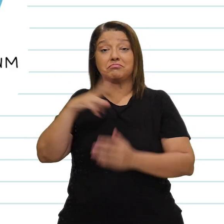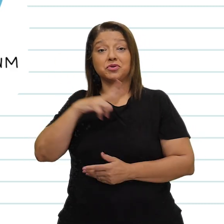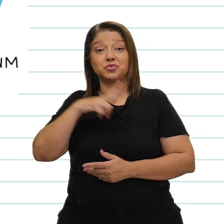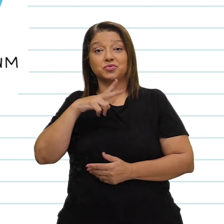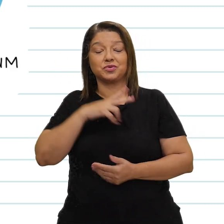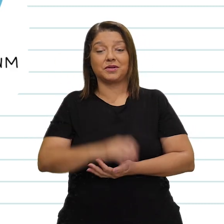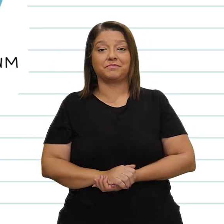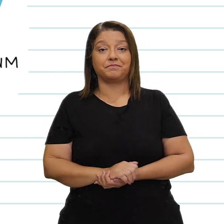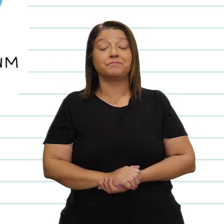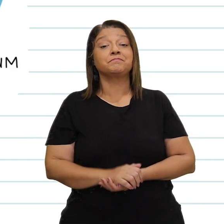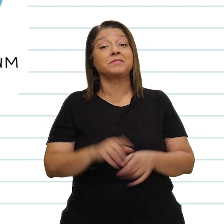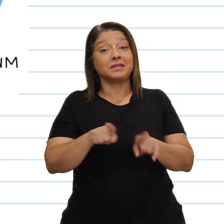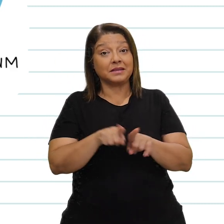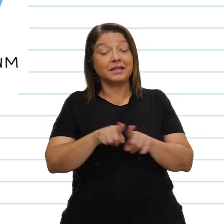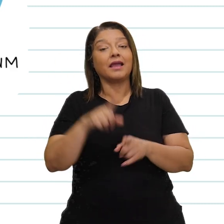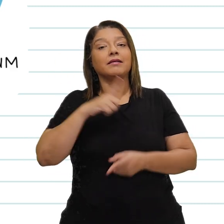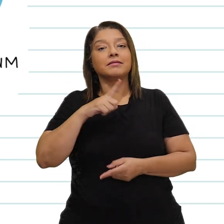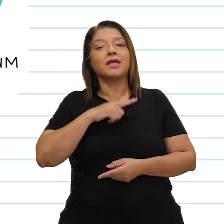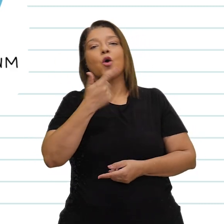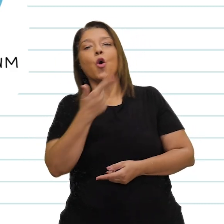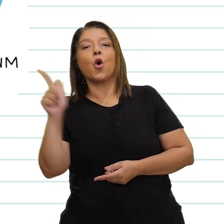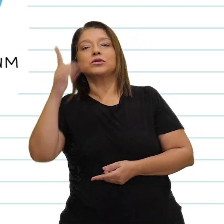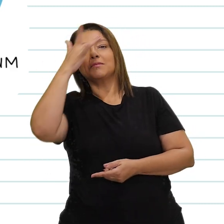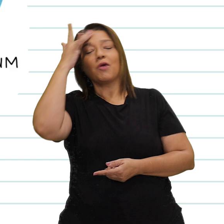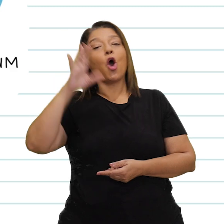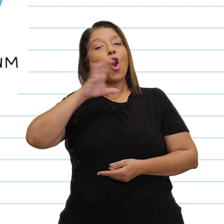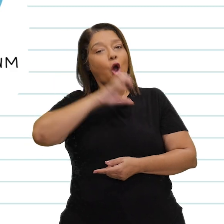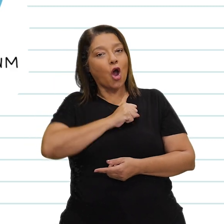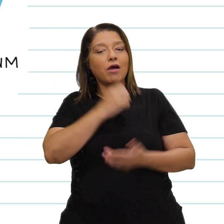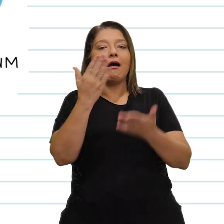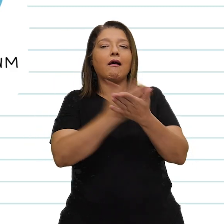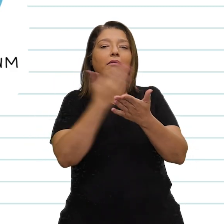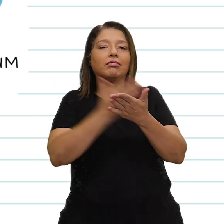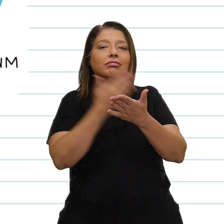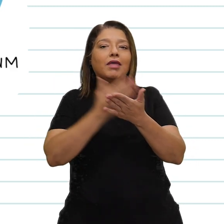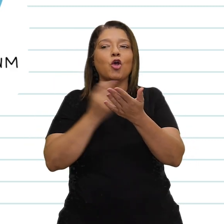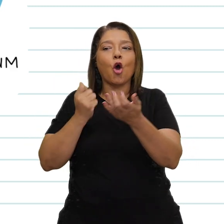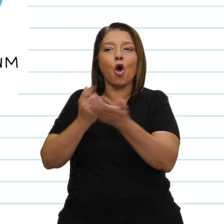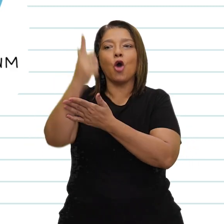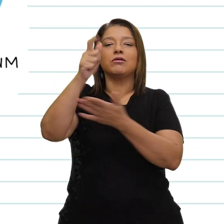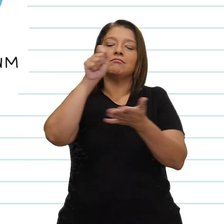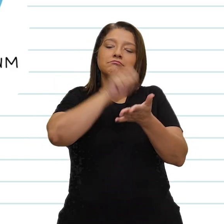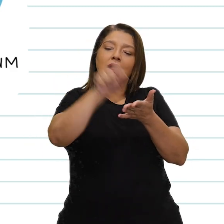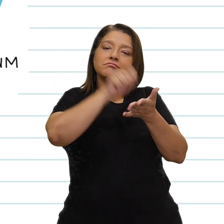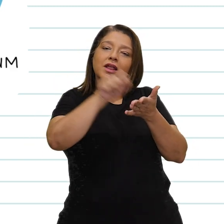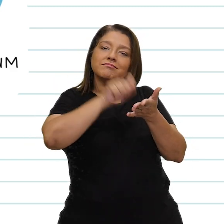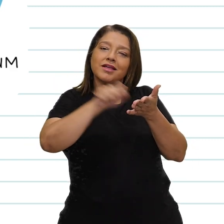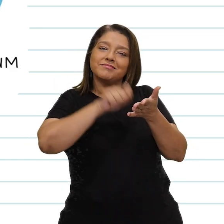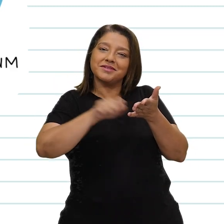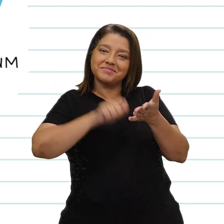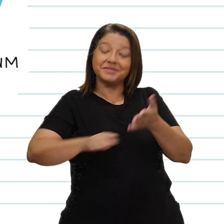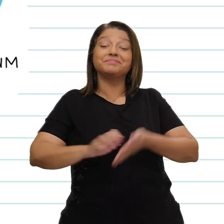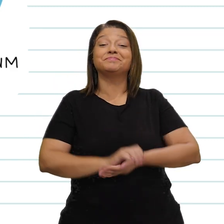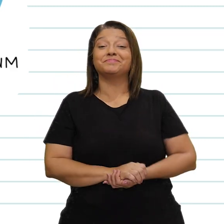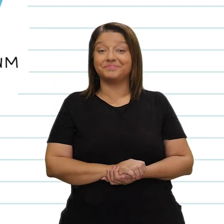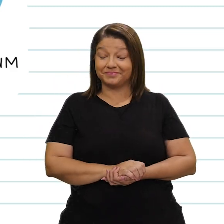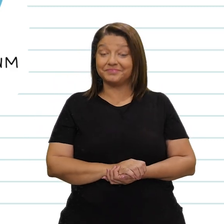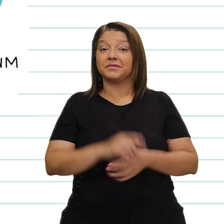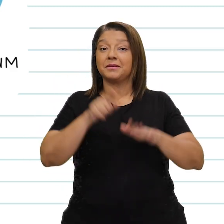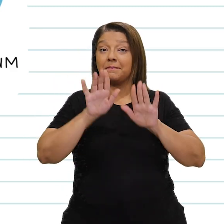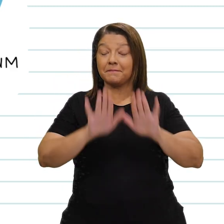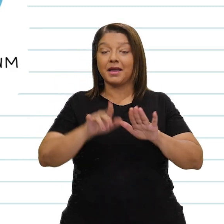para aqueles que são mais clássicos, o caderno continua sendo uma ótima opção. Por fim, no